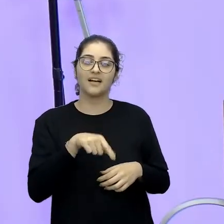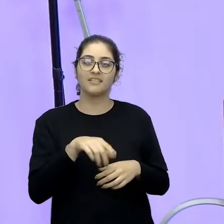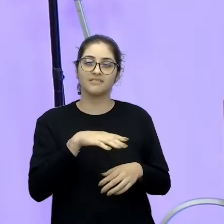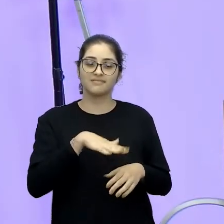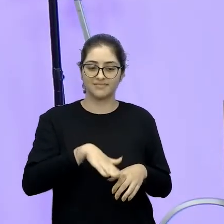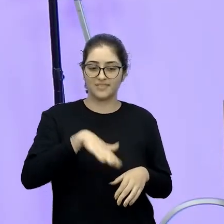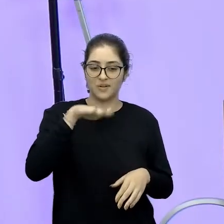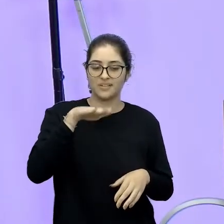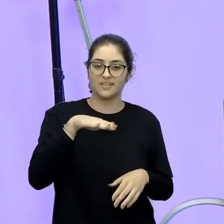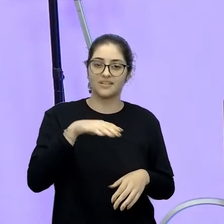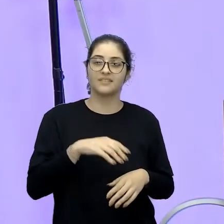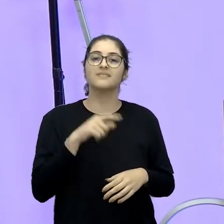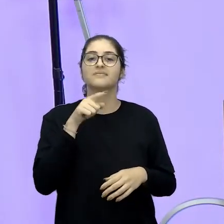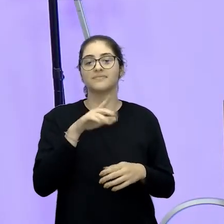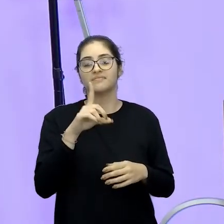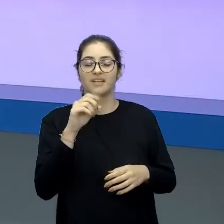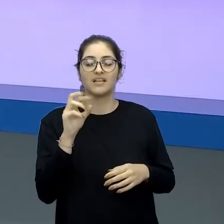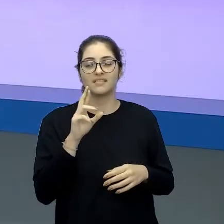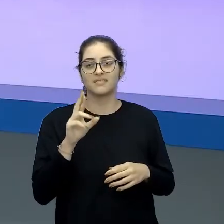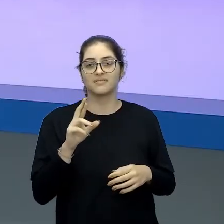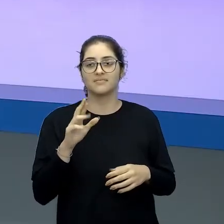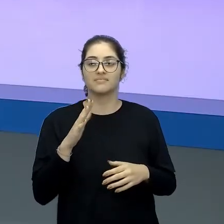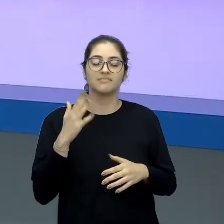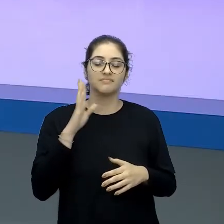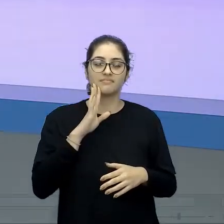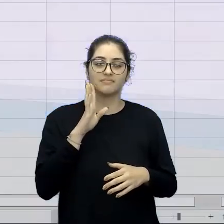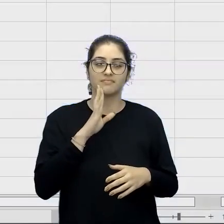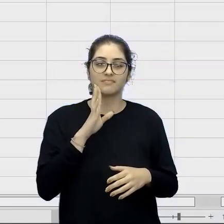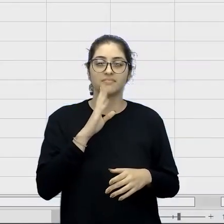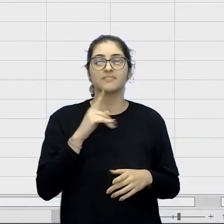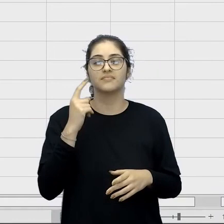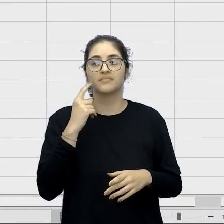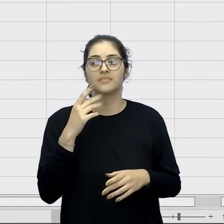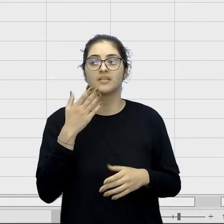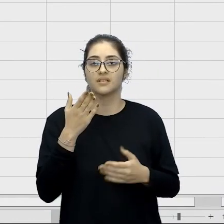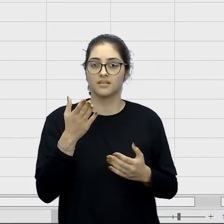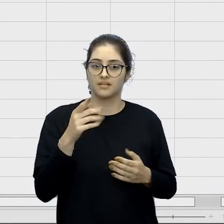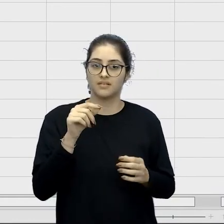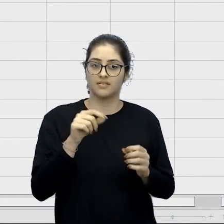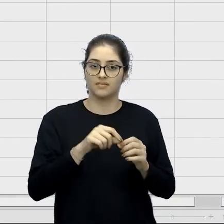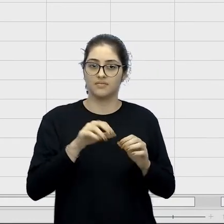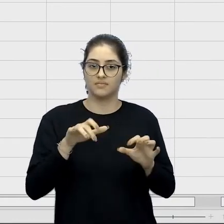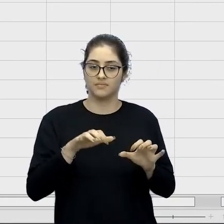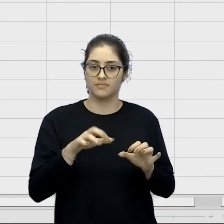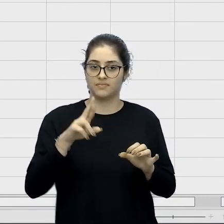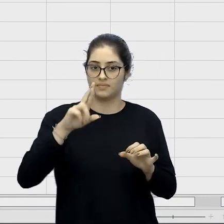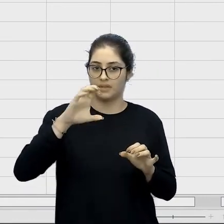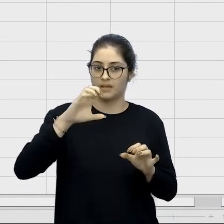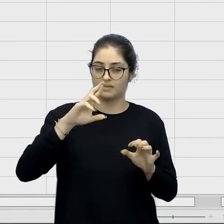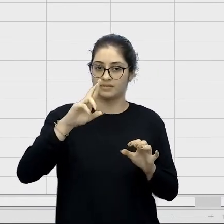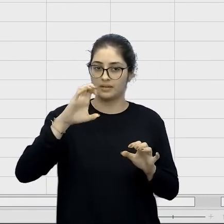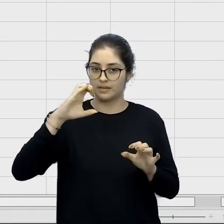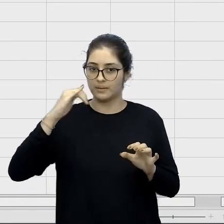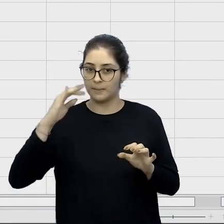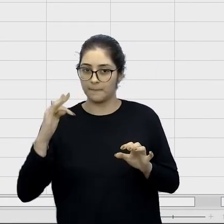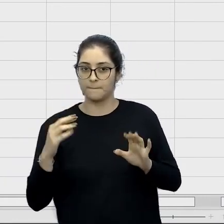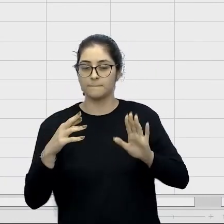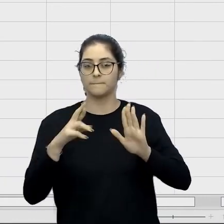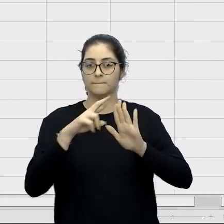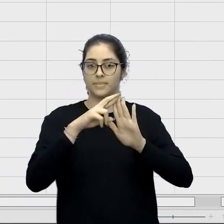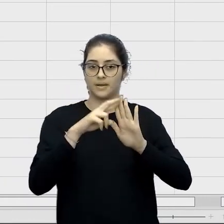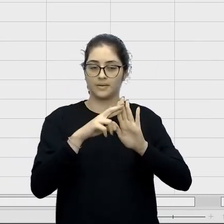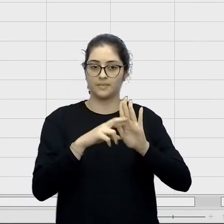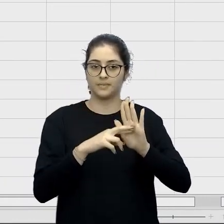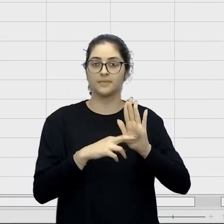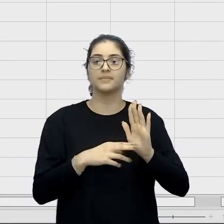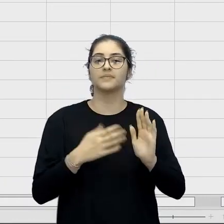acho mais que ou 10 menos uns R$10. Isso, bacana, então, por semana. Então vamos pensar aí na nossa receita, é o que entra aí do nosso... O que